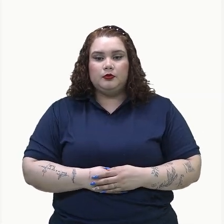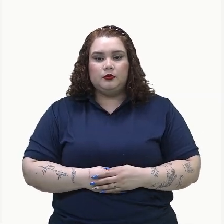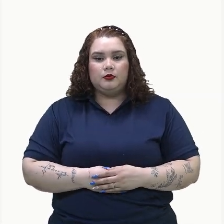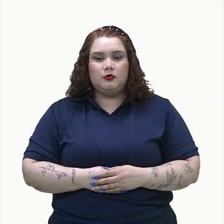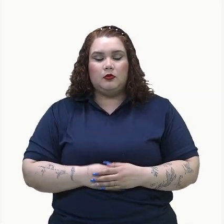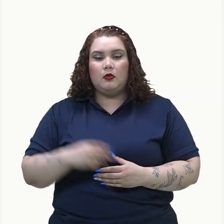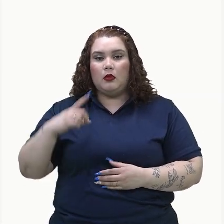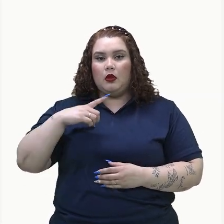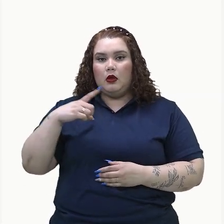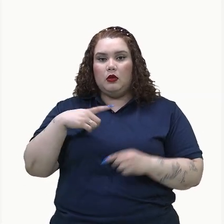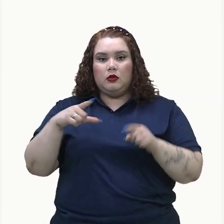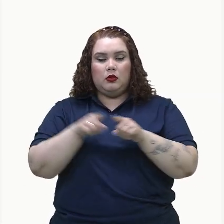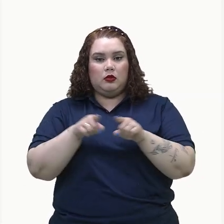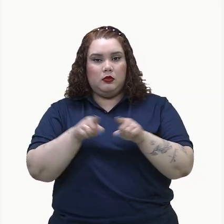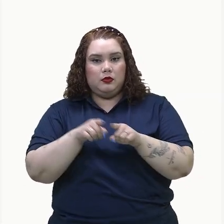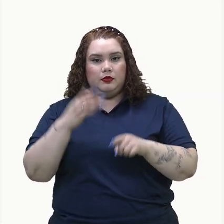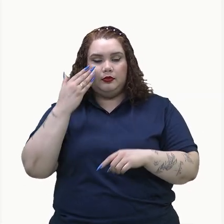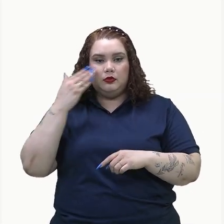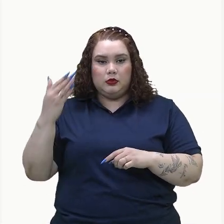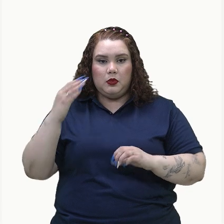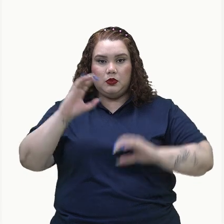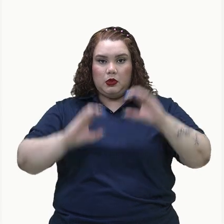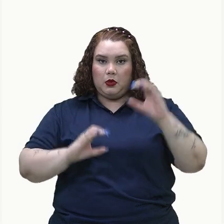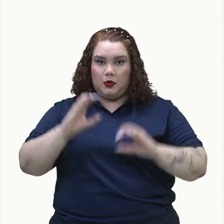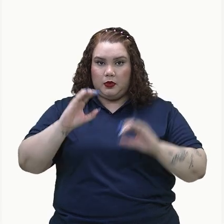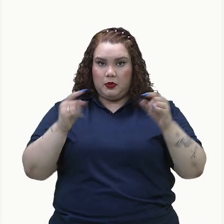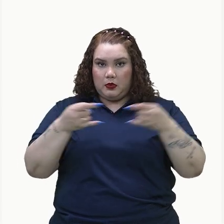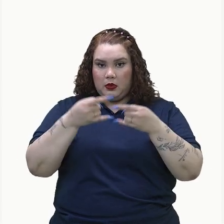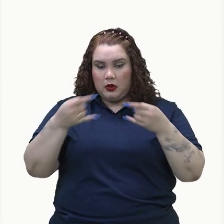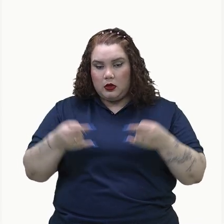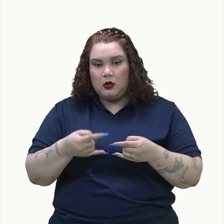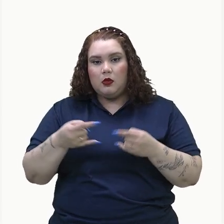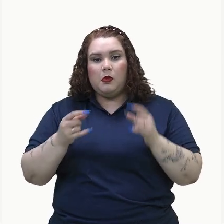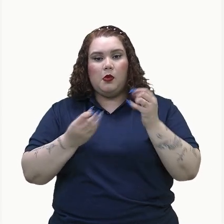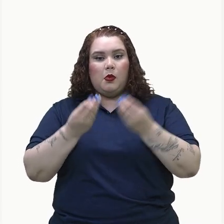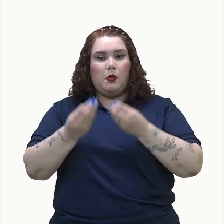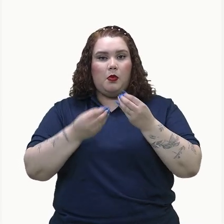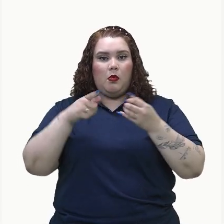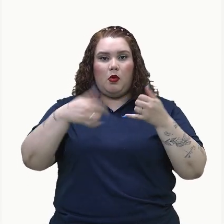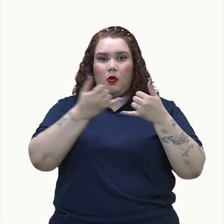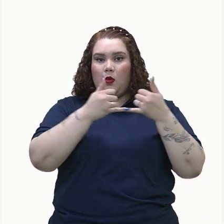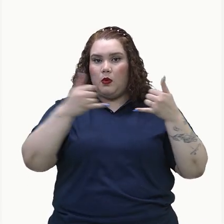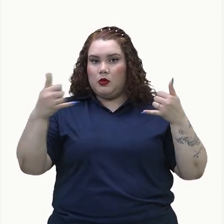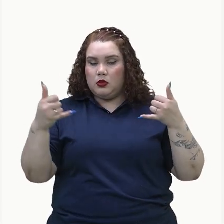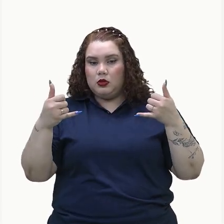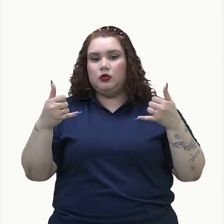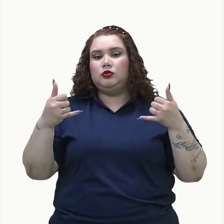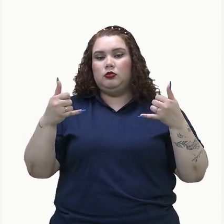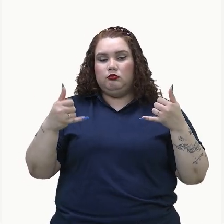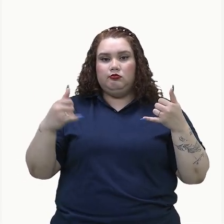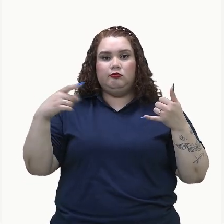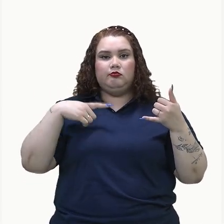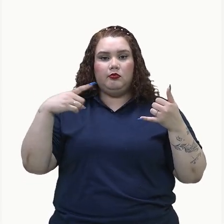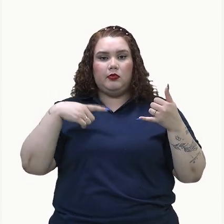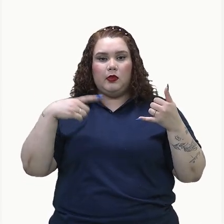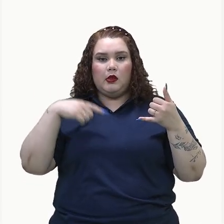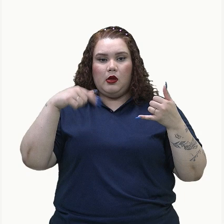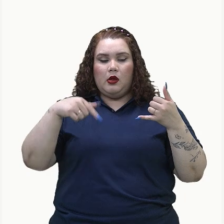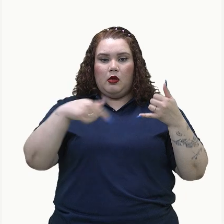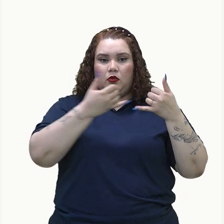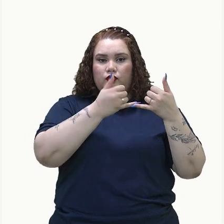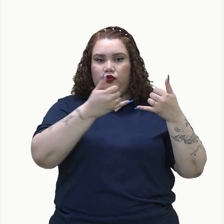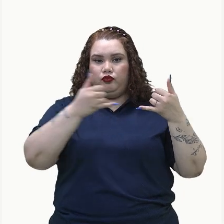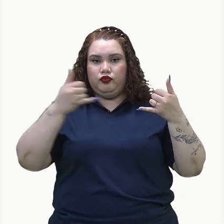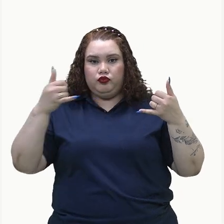Eu tenho também um circuito em paralelo, onde as correntes, né, que passa por esse ramo aqui, por